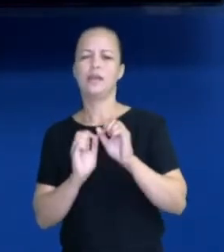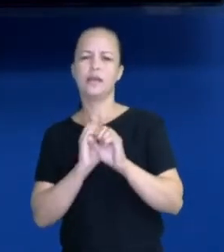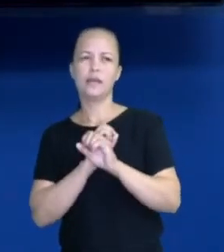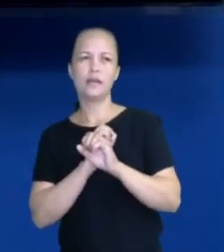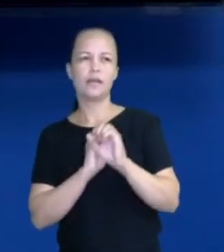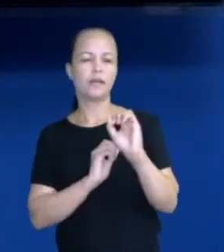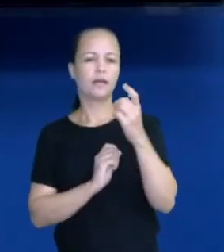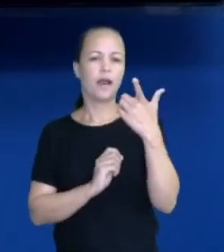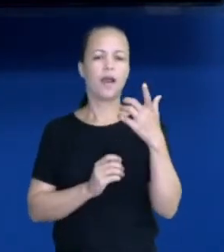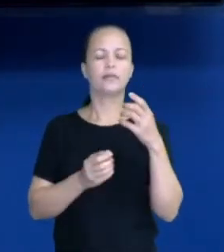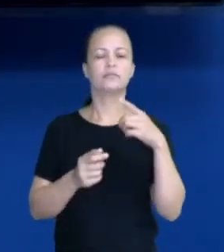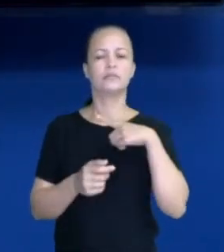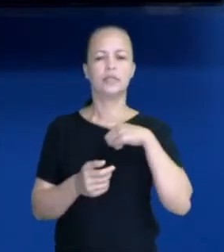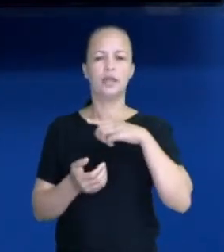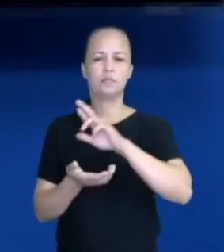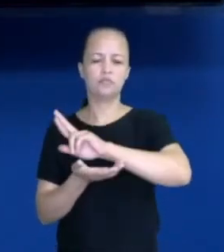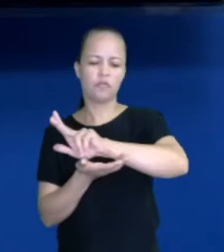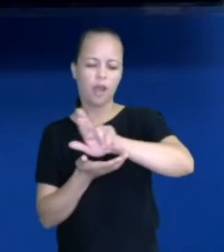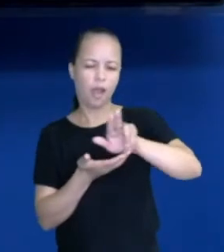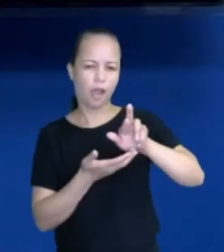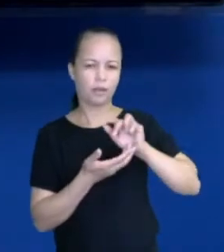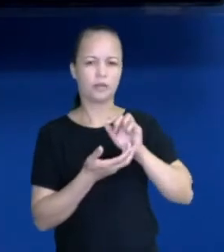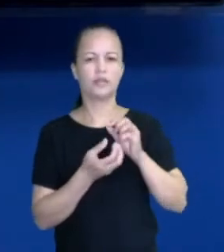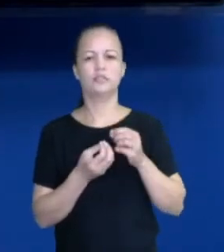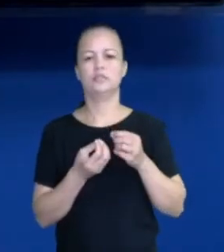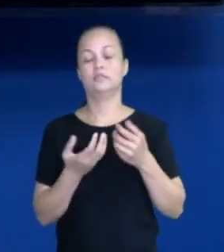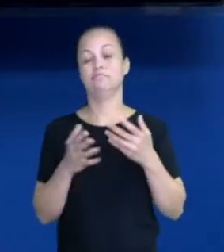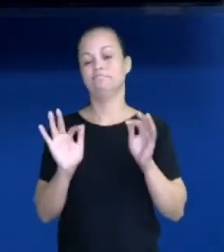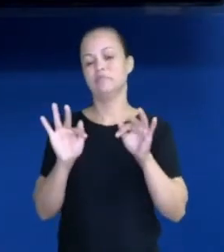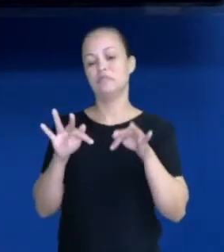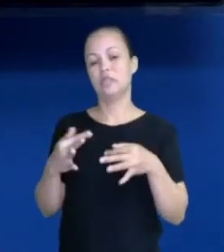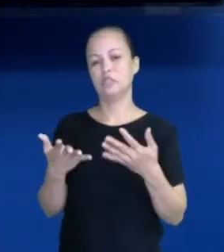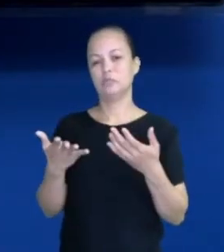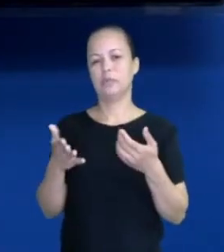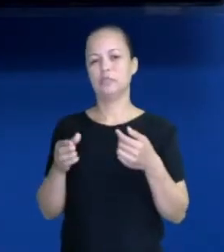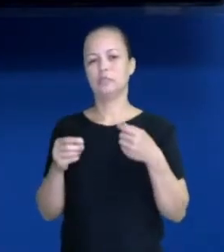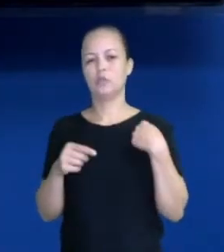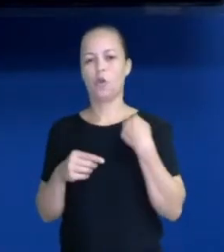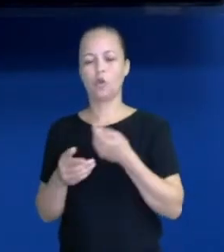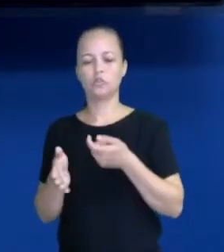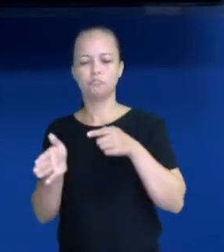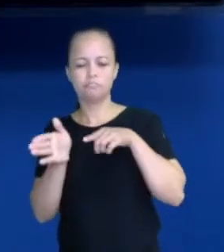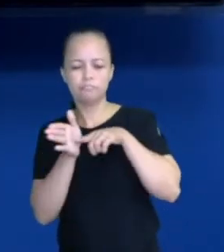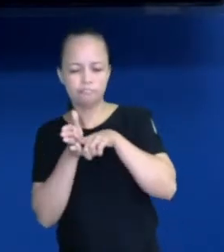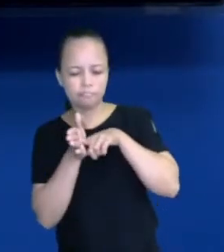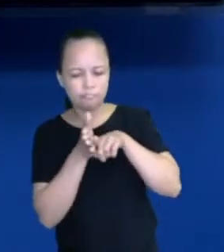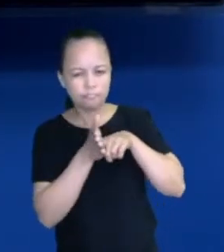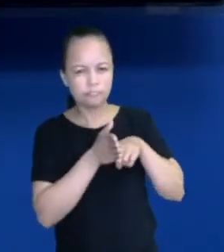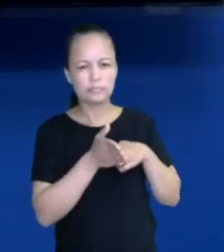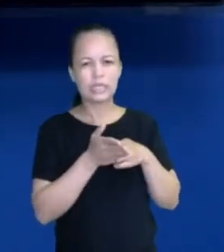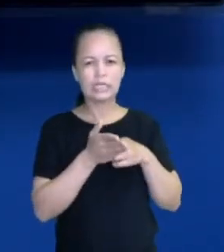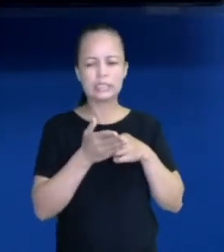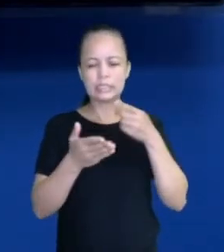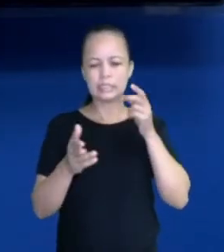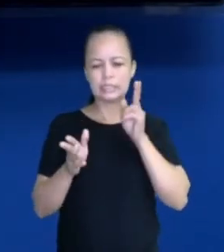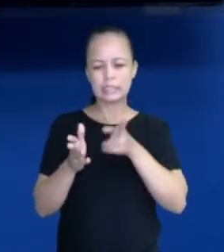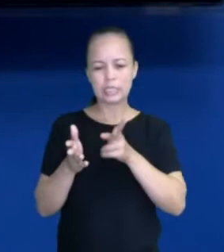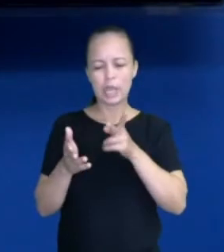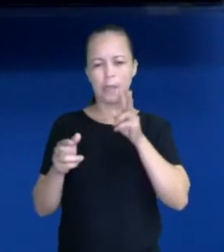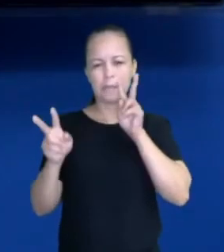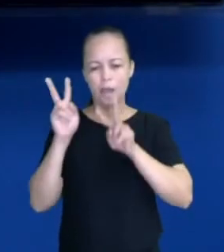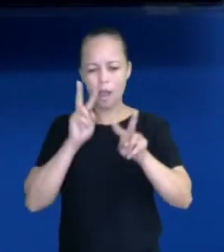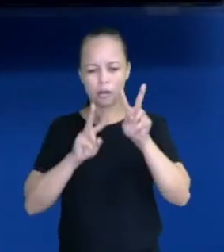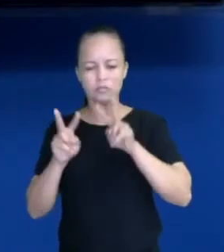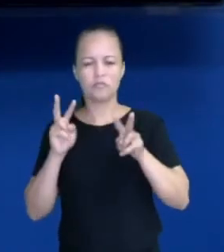outras, infelizmente. Se a gente pesquisa nos meios sociais, nos deparamos sempre com vários